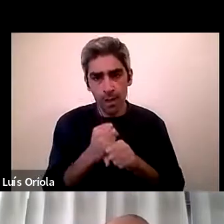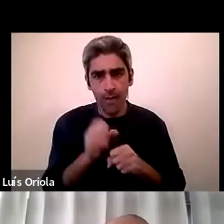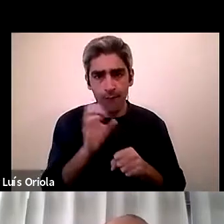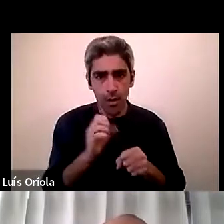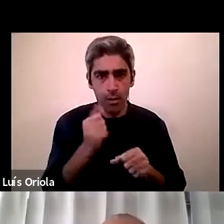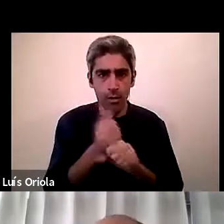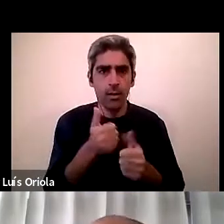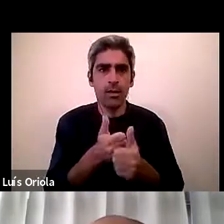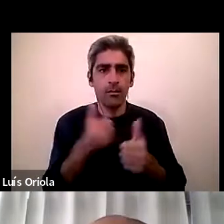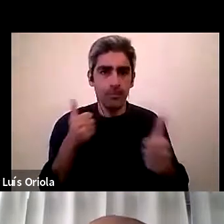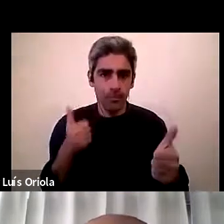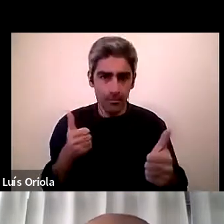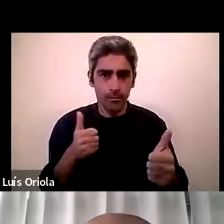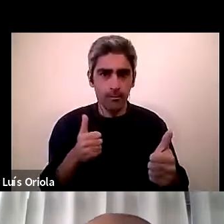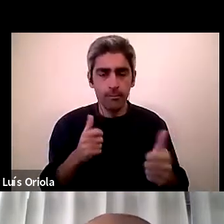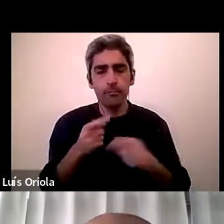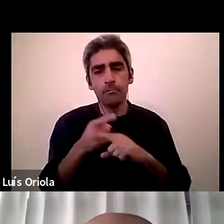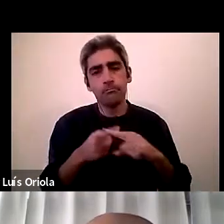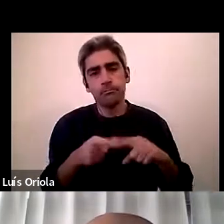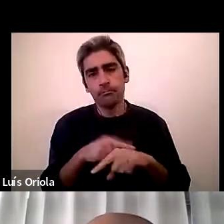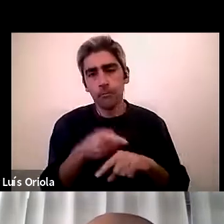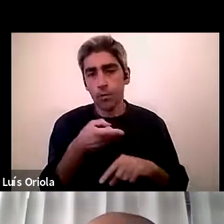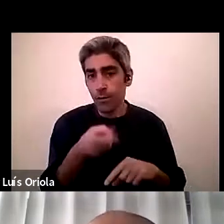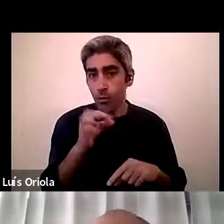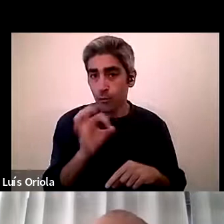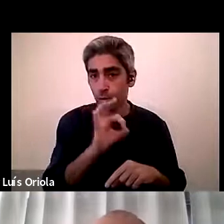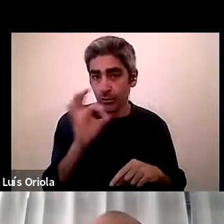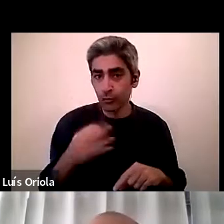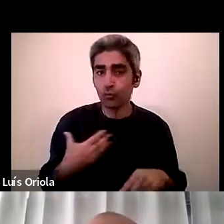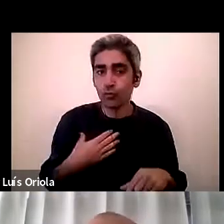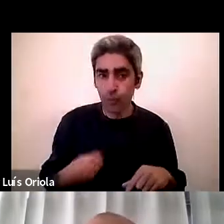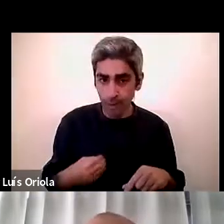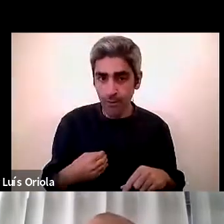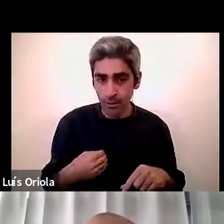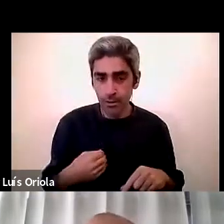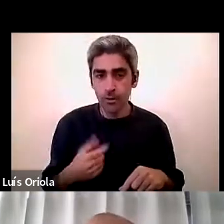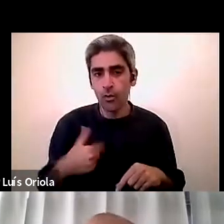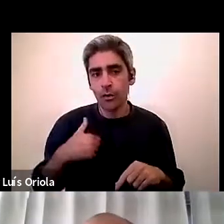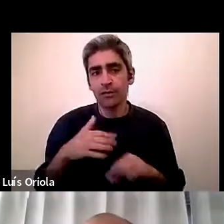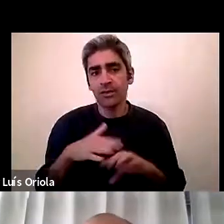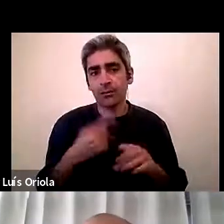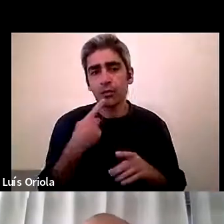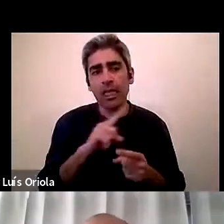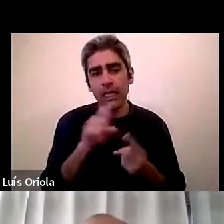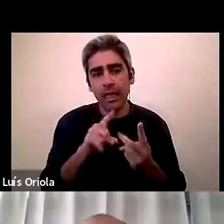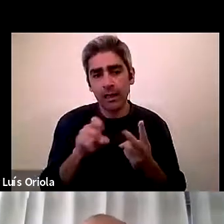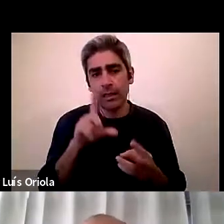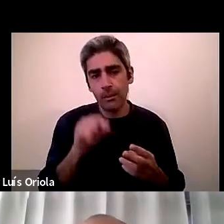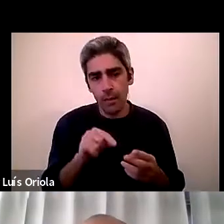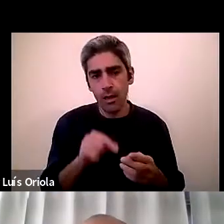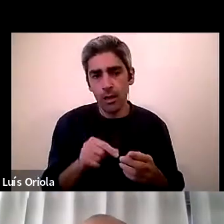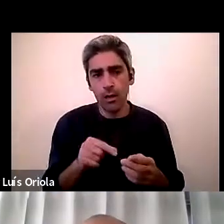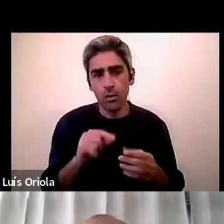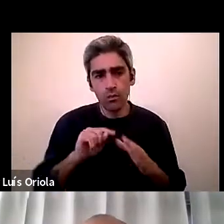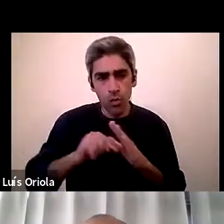de teletrabalho, ainda que parcialmente, 98% dos trabalhadores. E depois nós fizemos um inquérito também